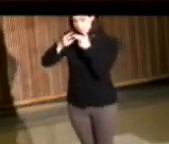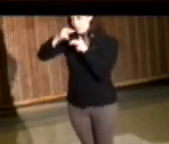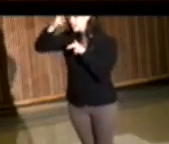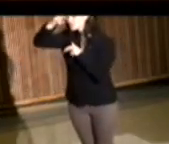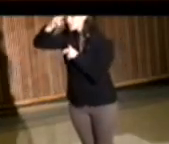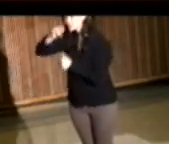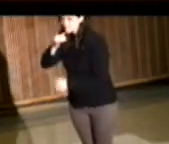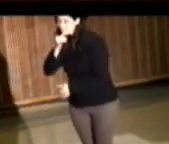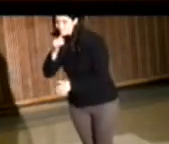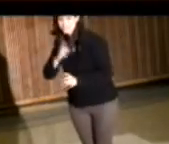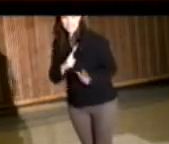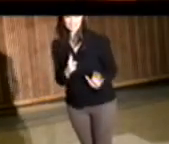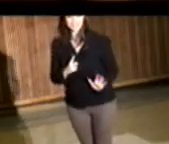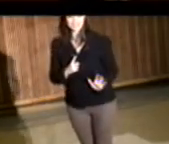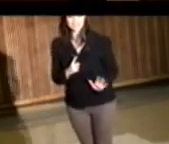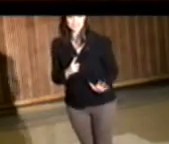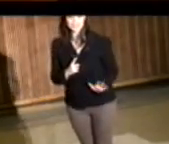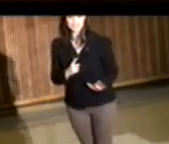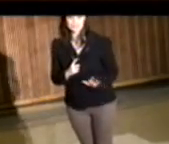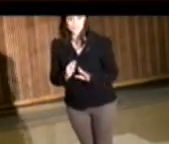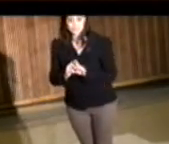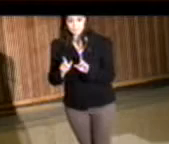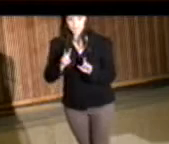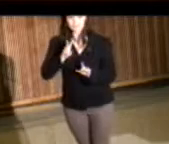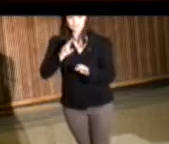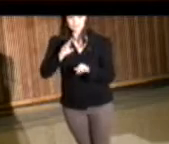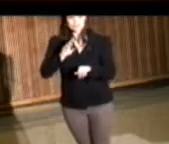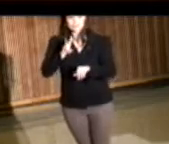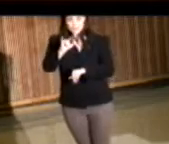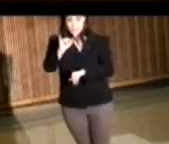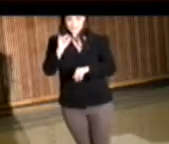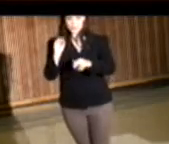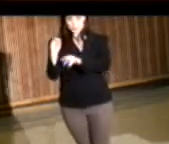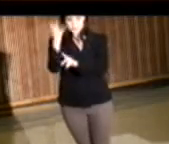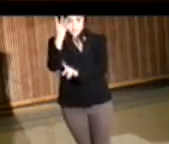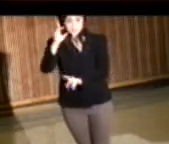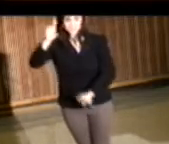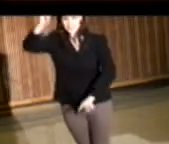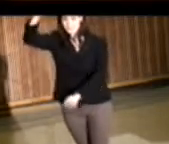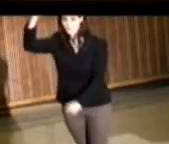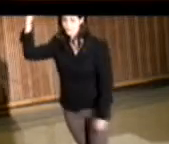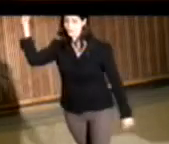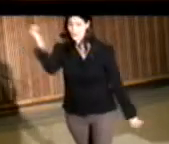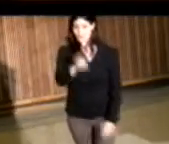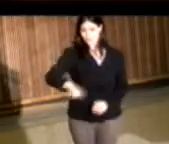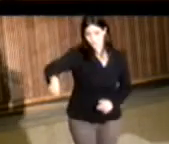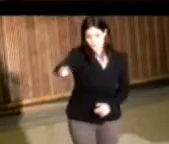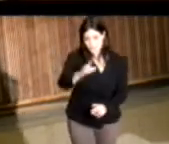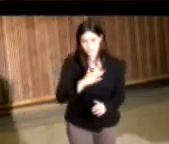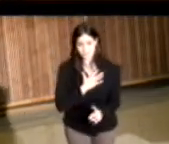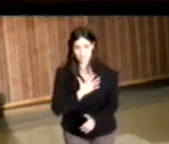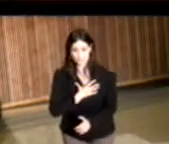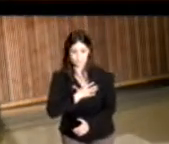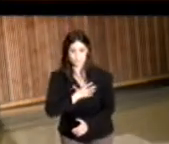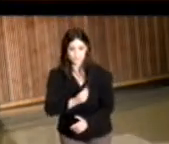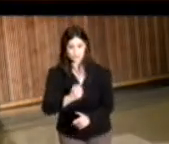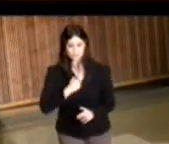hora que Deus vai dizer para você: filho, eu decidi